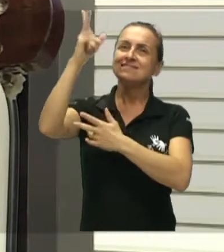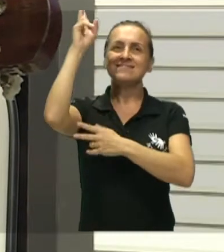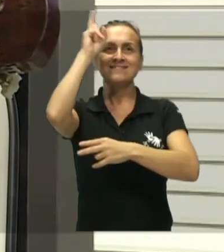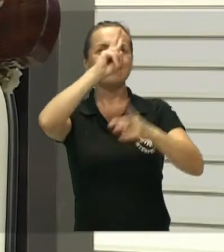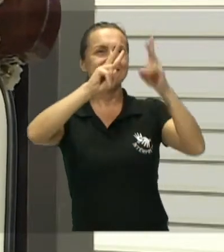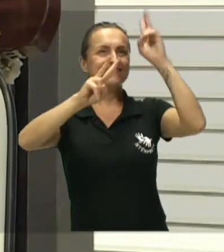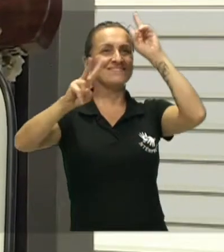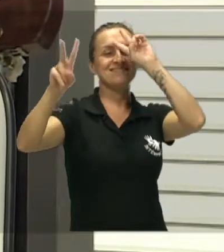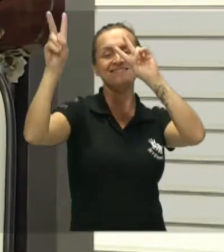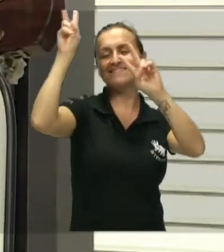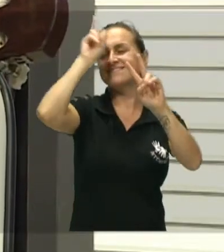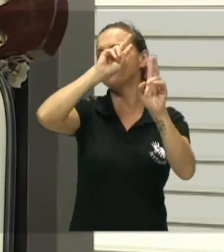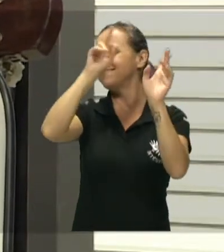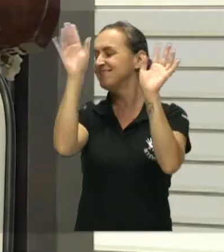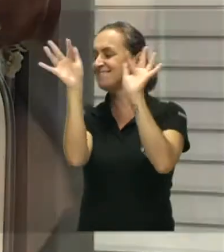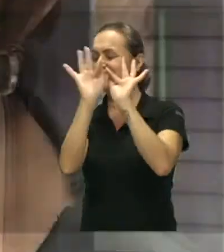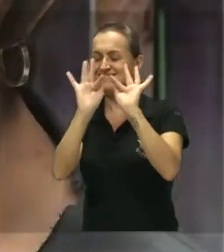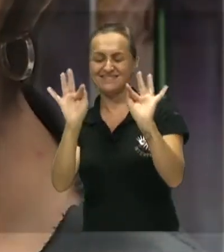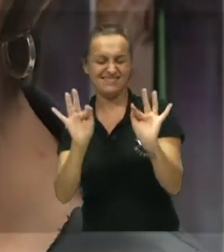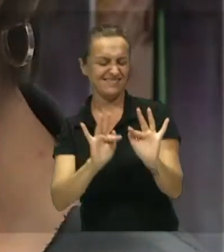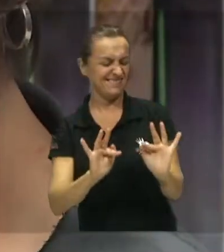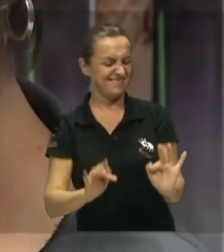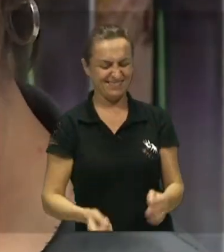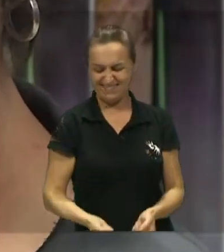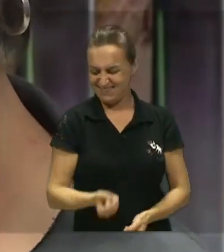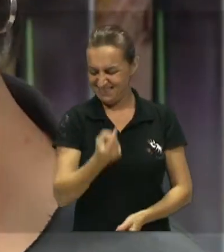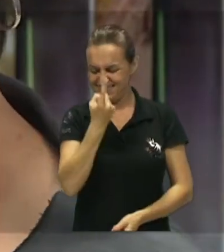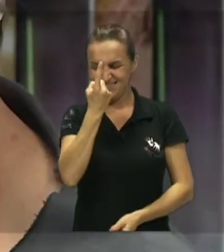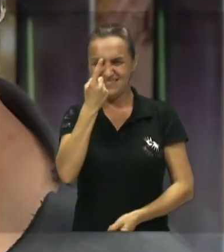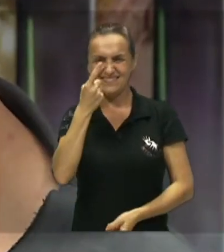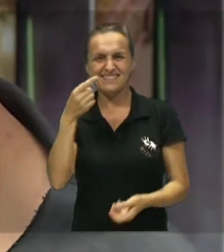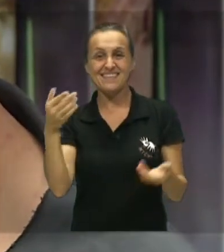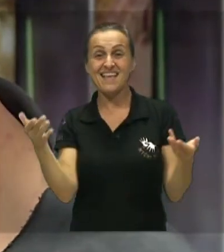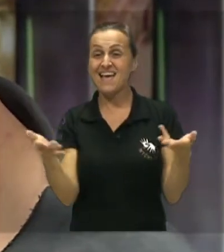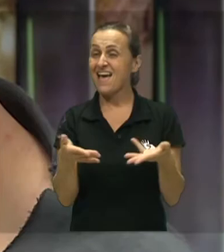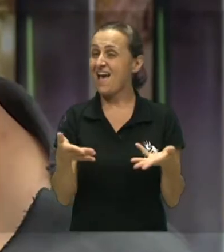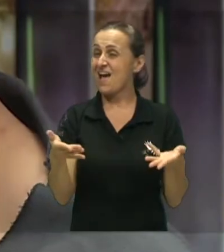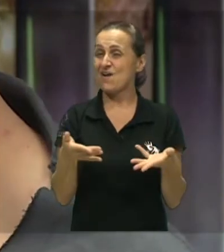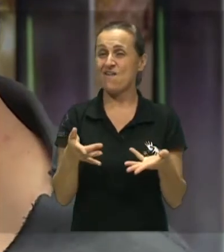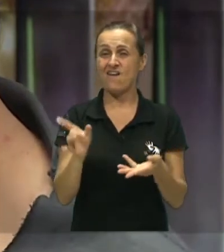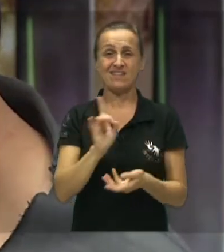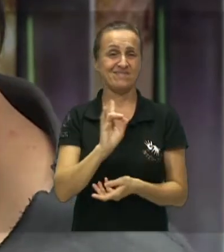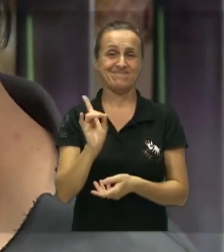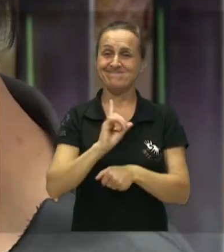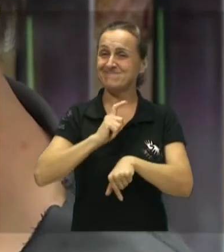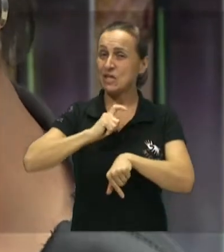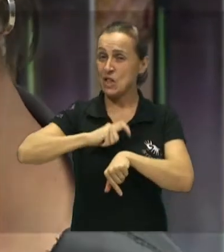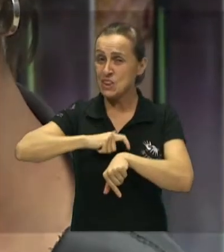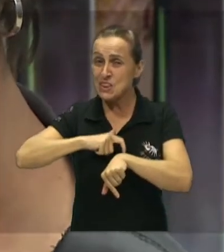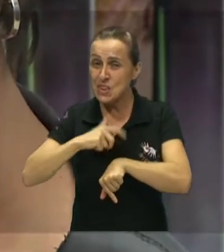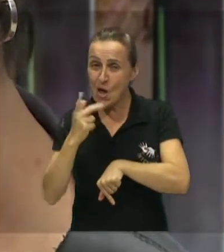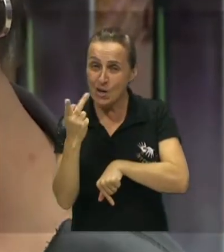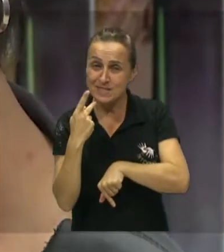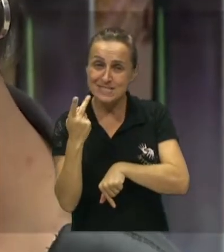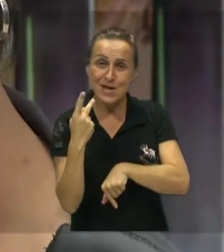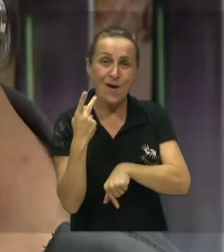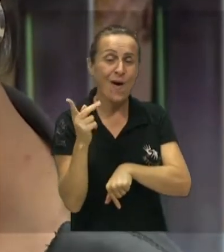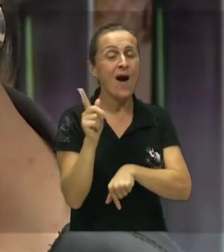Felicidade fugaz, agora não é nossa hora.